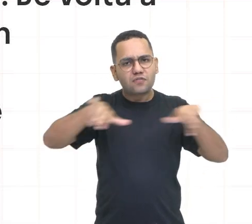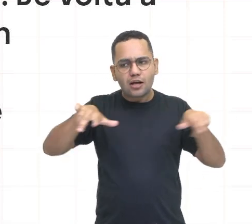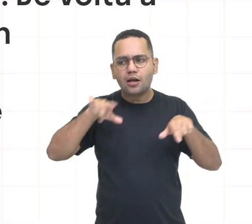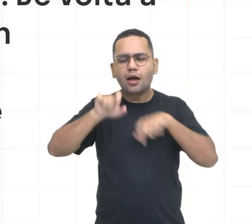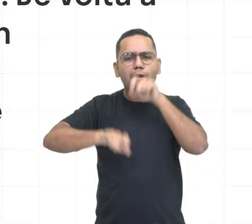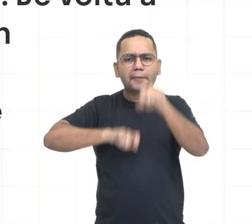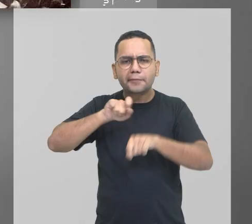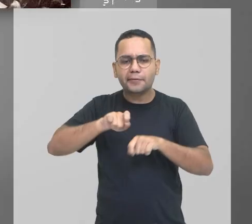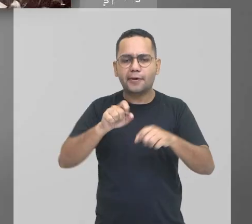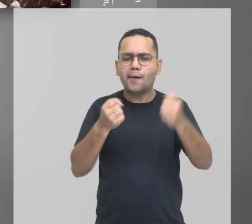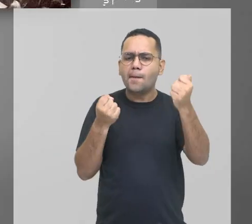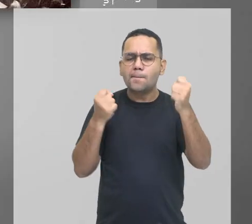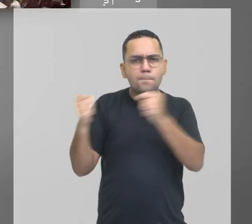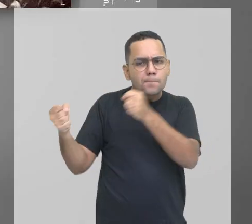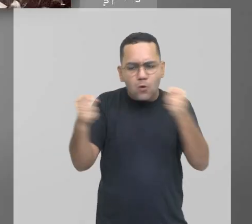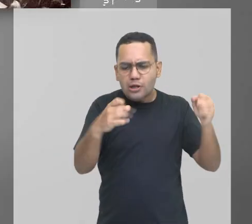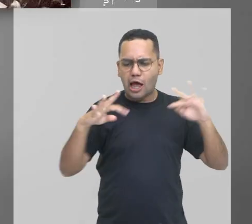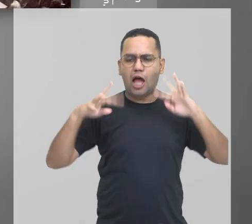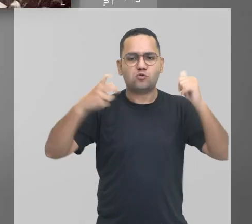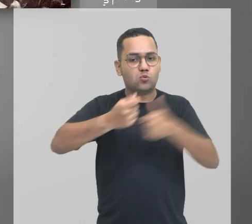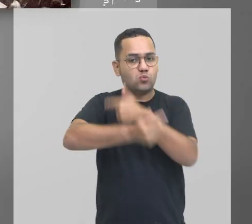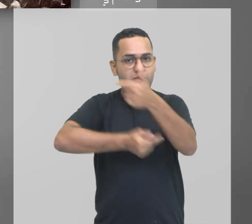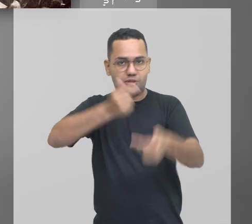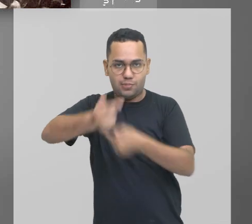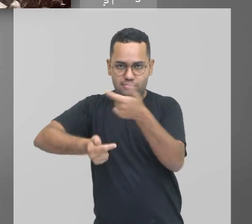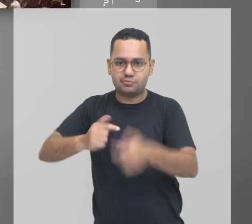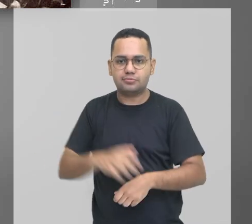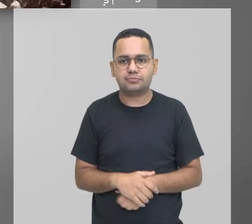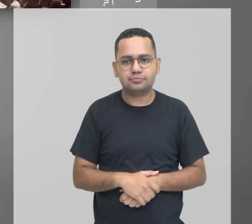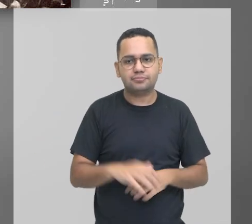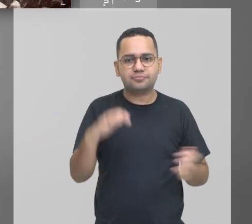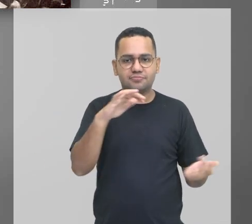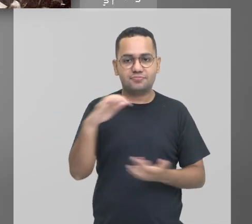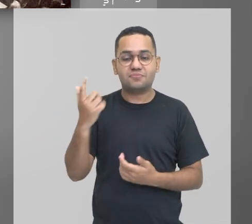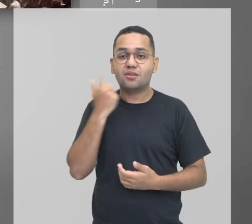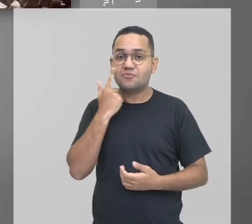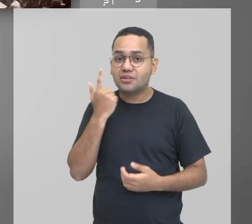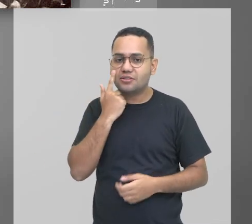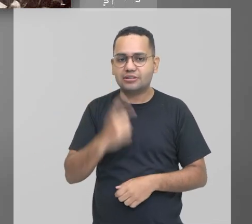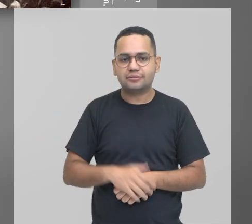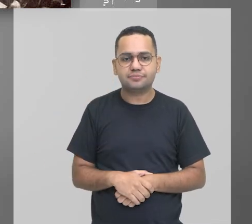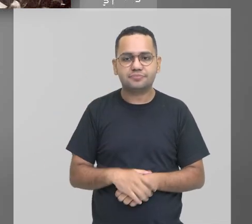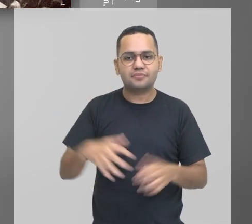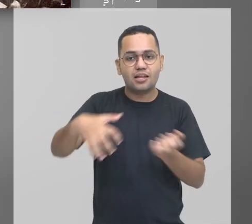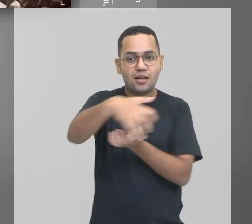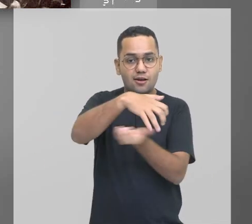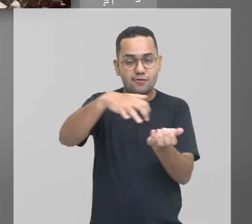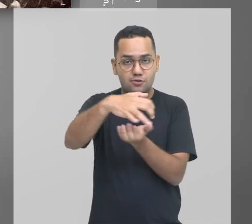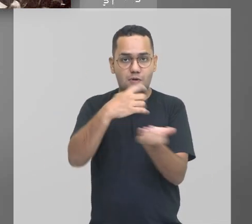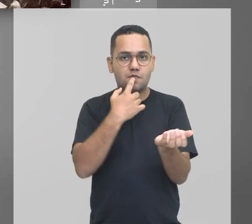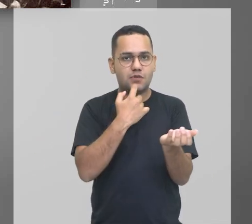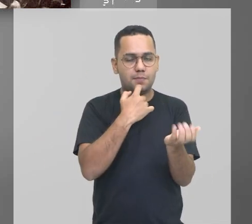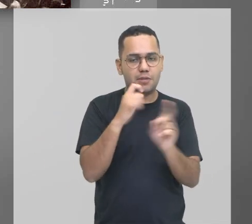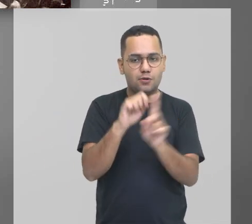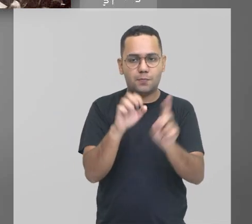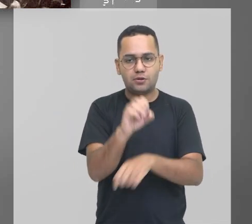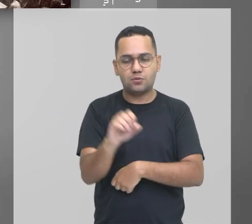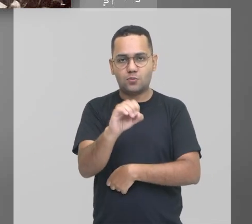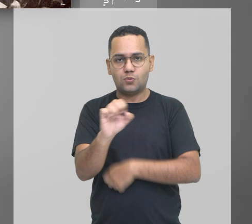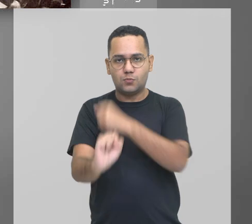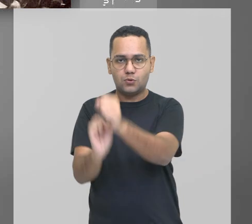daí, para mim aqui, vamos lá, começa a chamada Revolução Vermelha ou Revolução de Outubro de